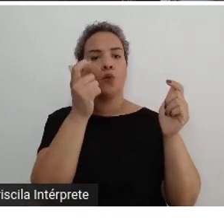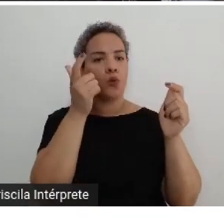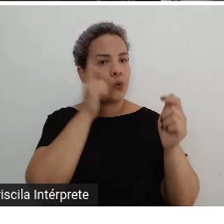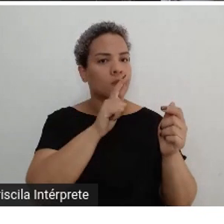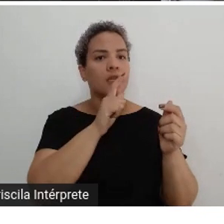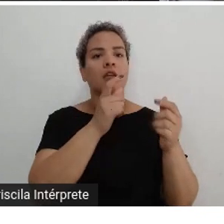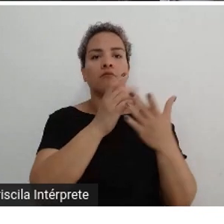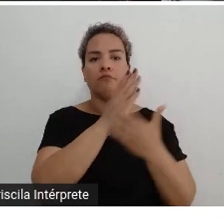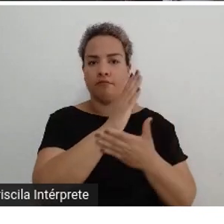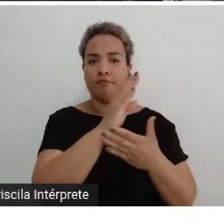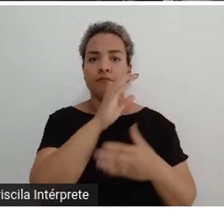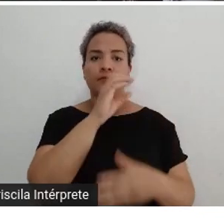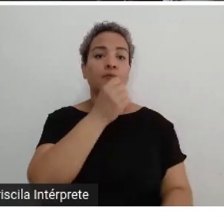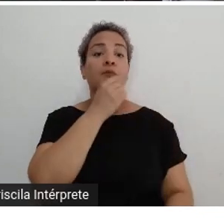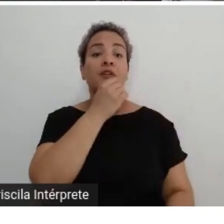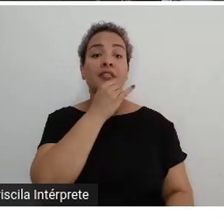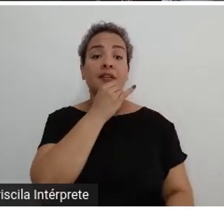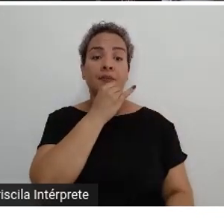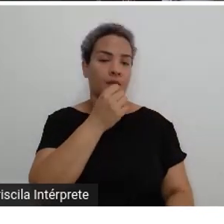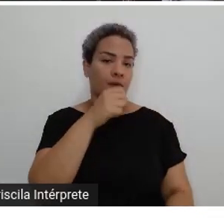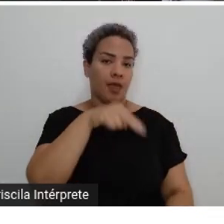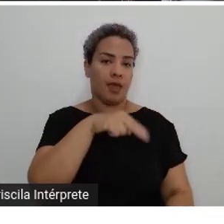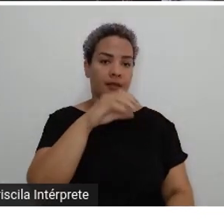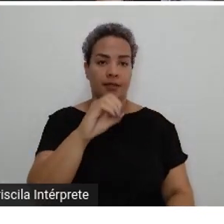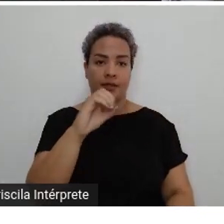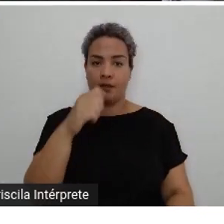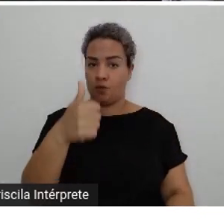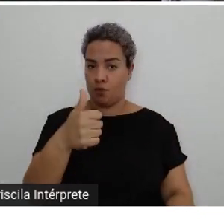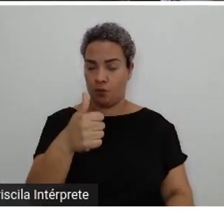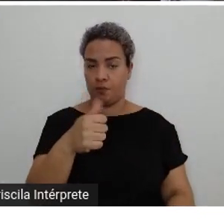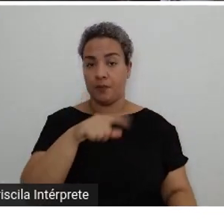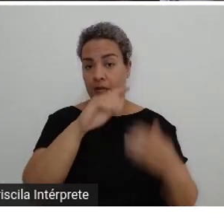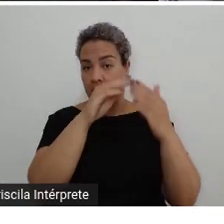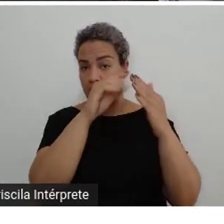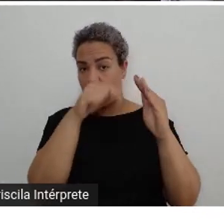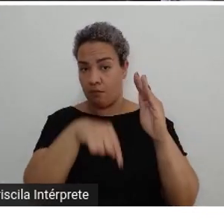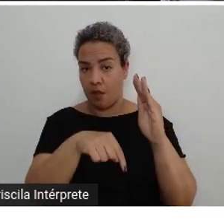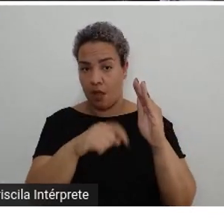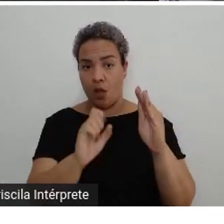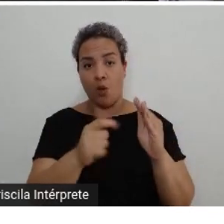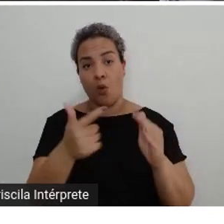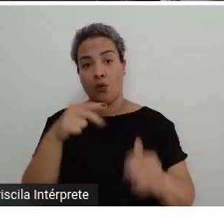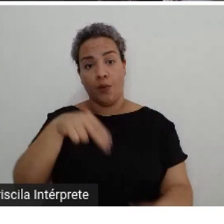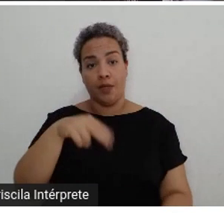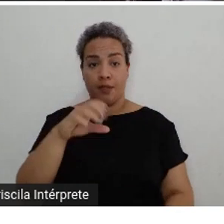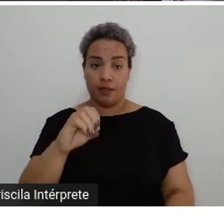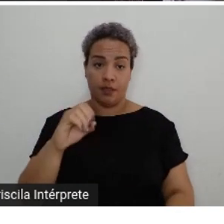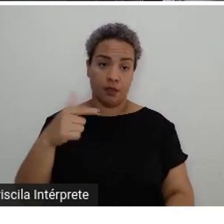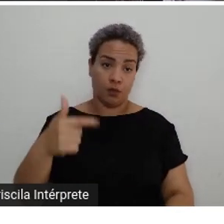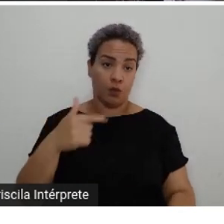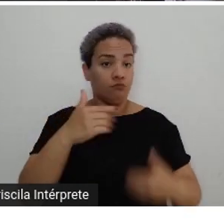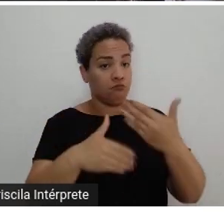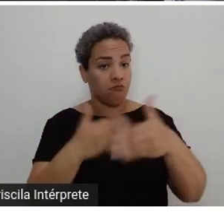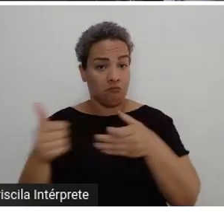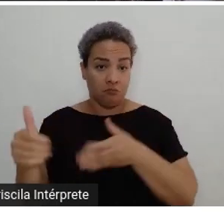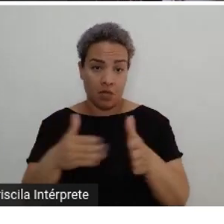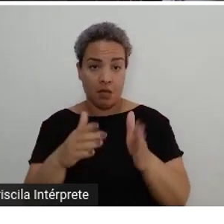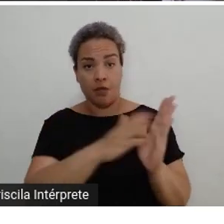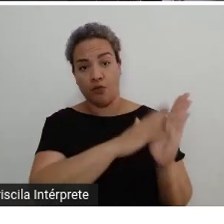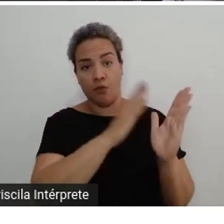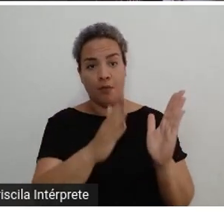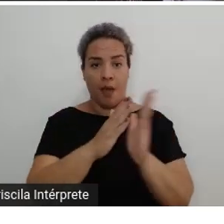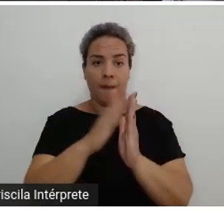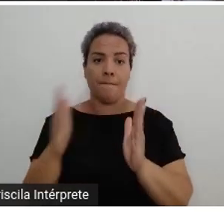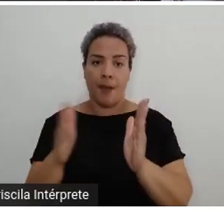lá N001. Num outro ponto, ele vai receber o carimbo N002 e assim por diante. E aí, o que que a